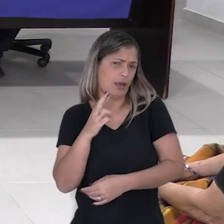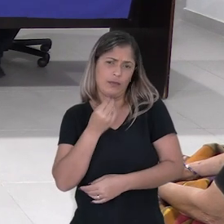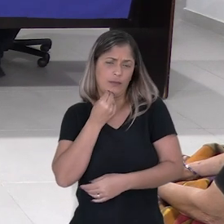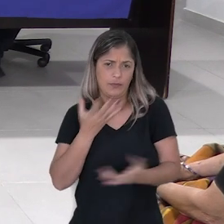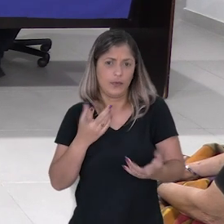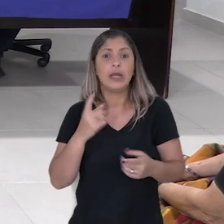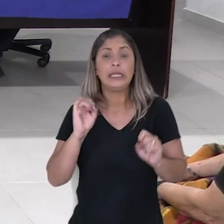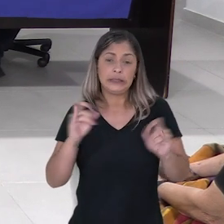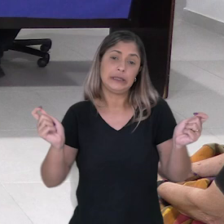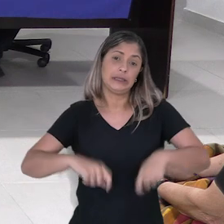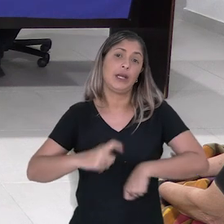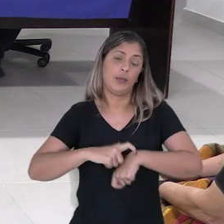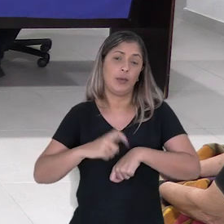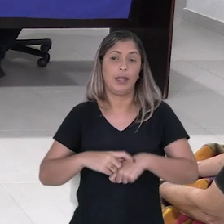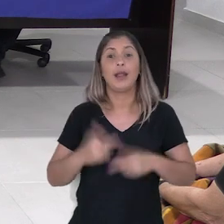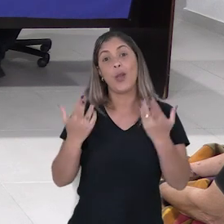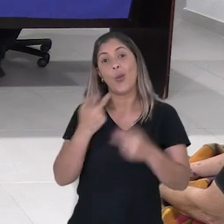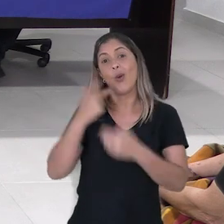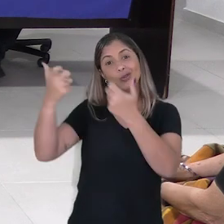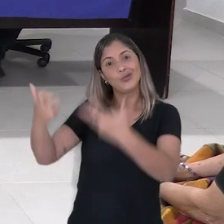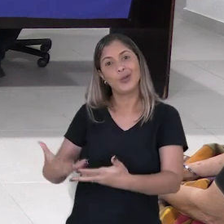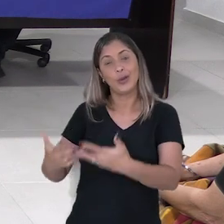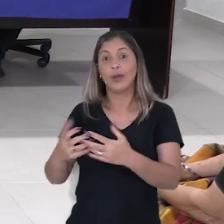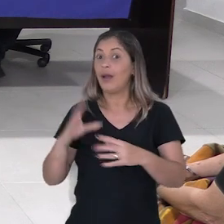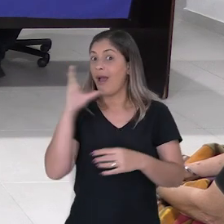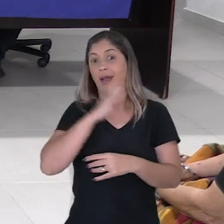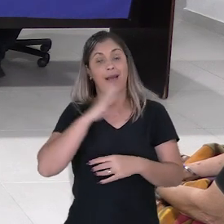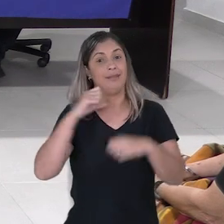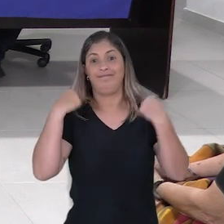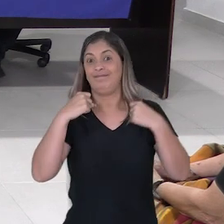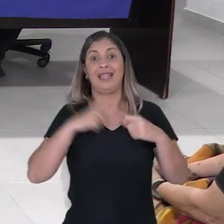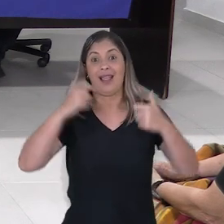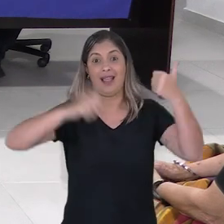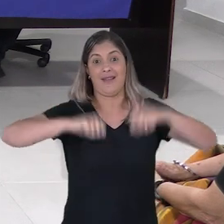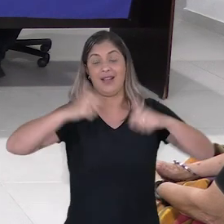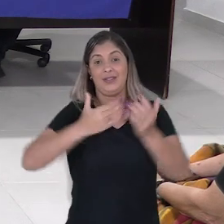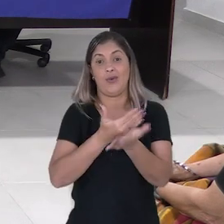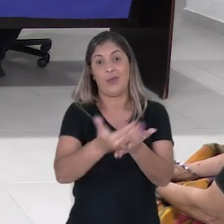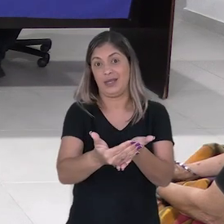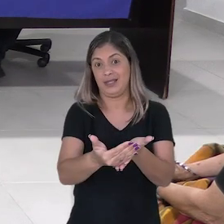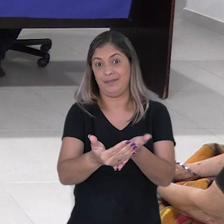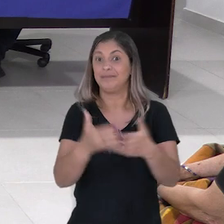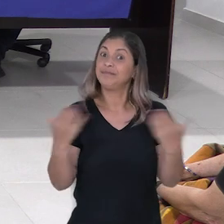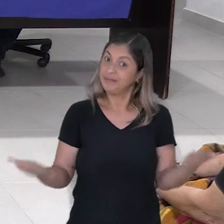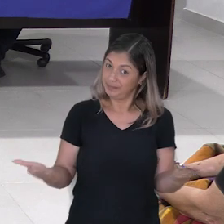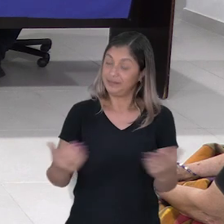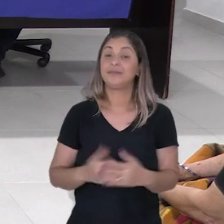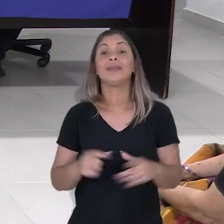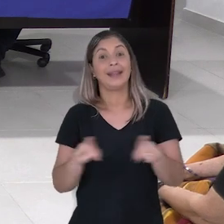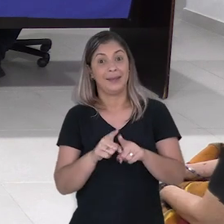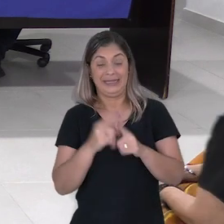que a gente vai fazendo no momento, né? Como a gente falou com elas. A gente vai correr porque a gente estava com uma avaliação para começar. Então, a gente